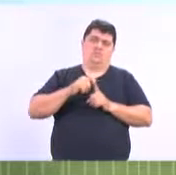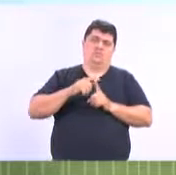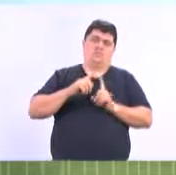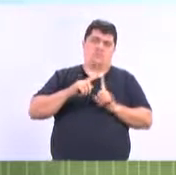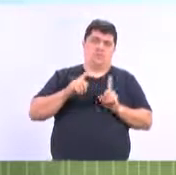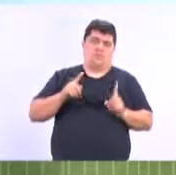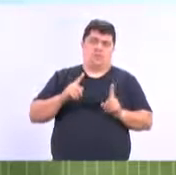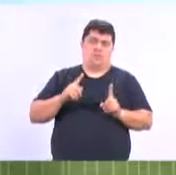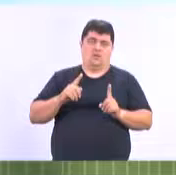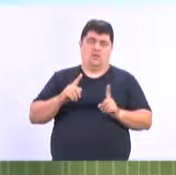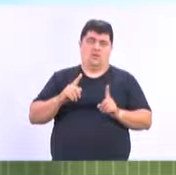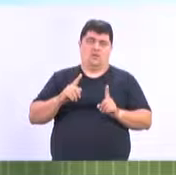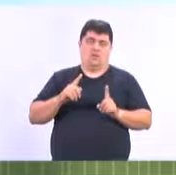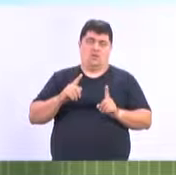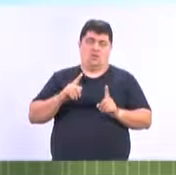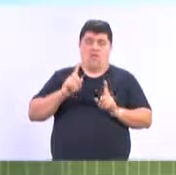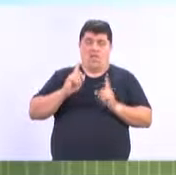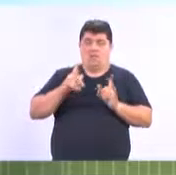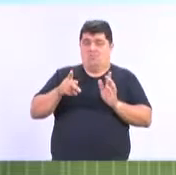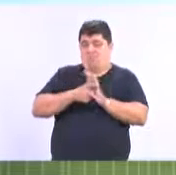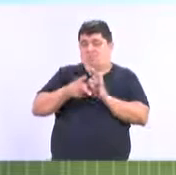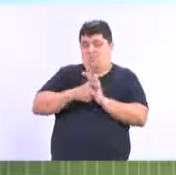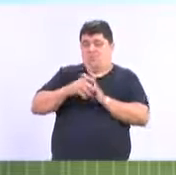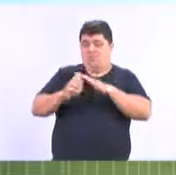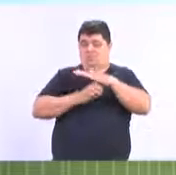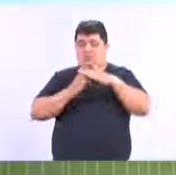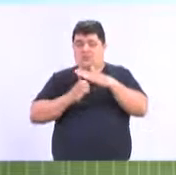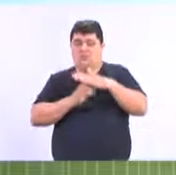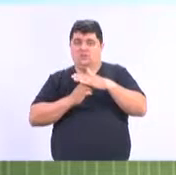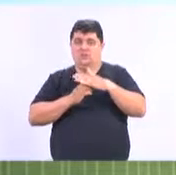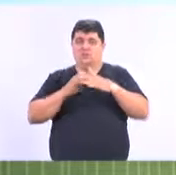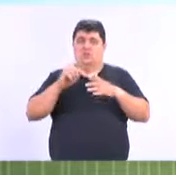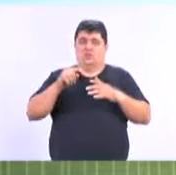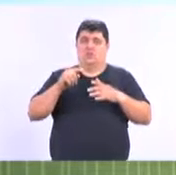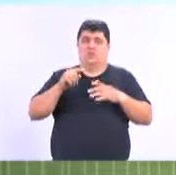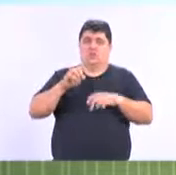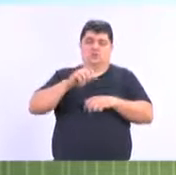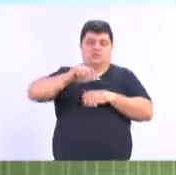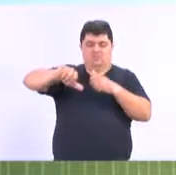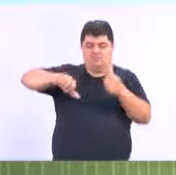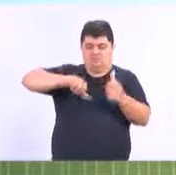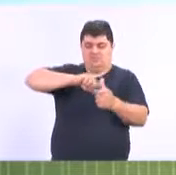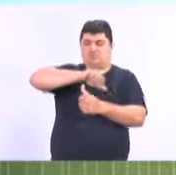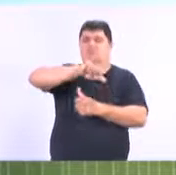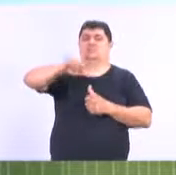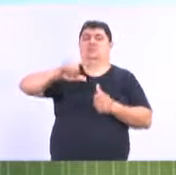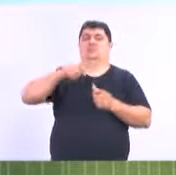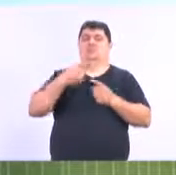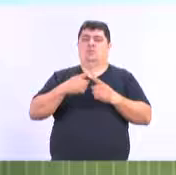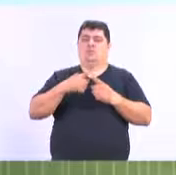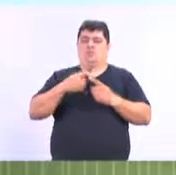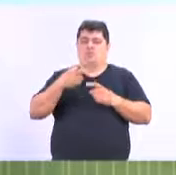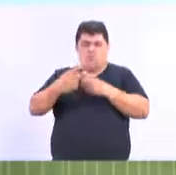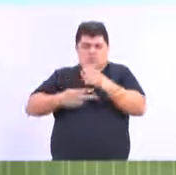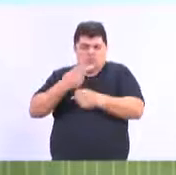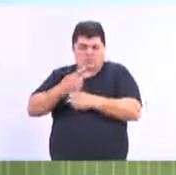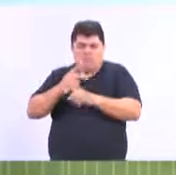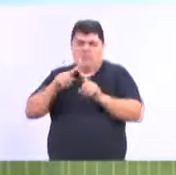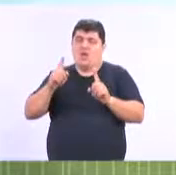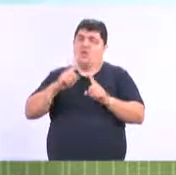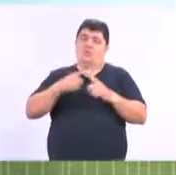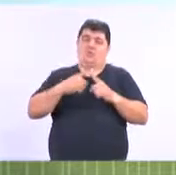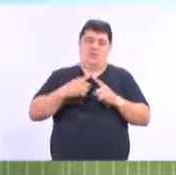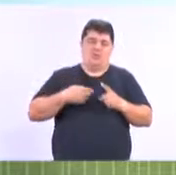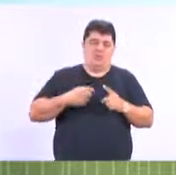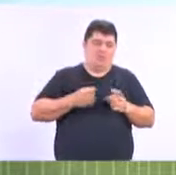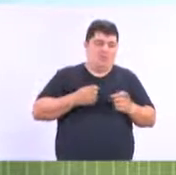se transforma no ciclo operacional da empresa. E neste caso específico, ele vai acabar sendo circulante, ainda assim, circulante. Então, quando a gente fala das coisas,